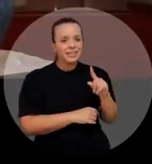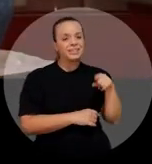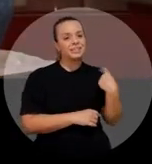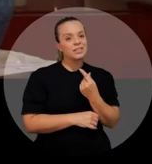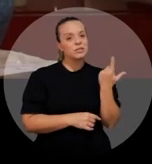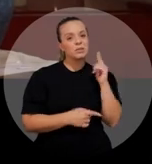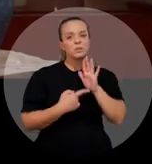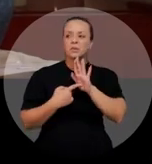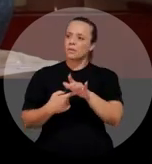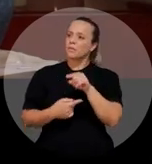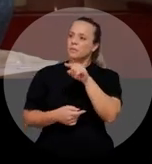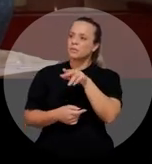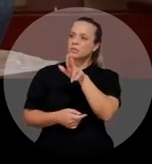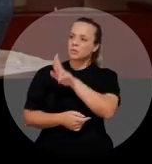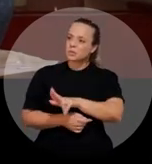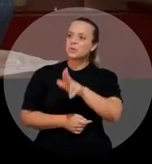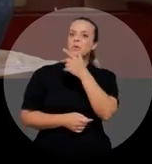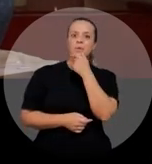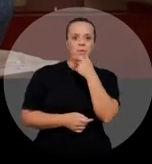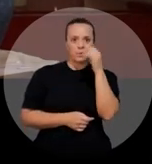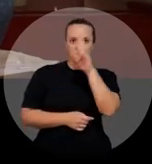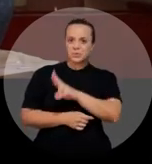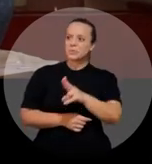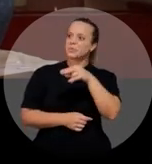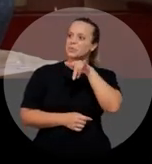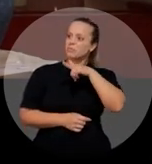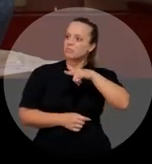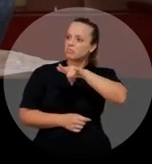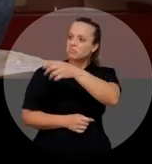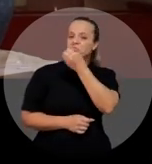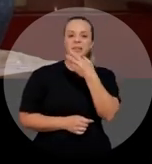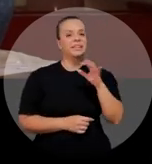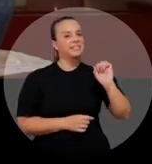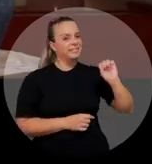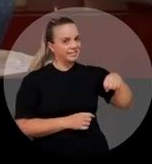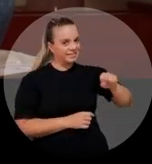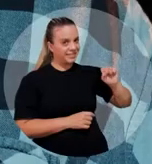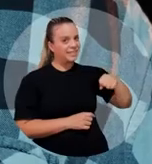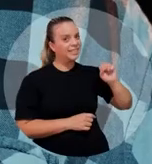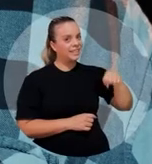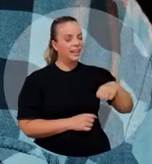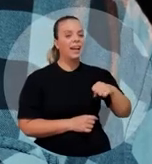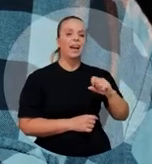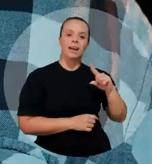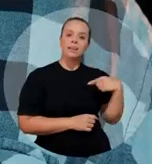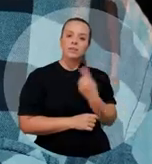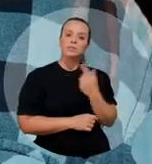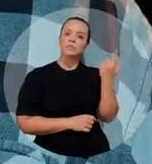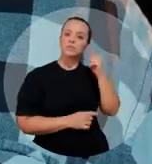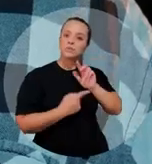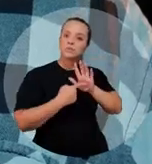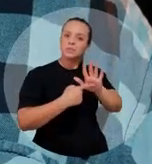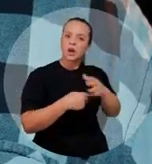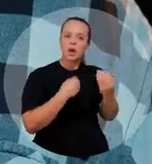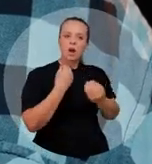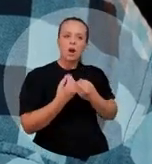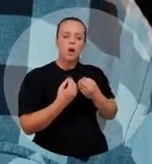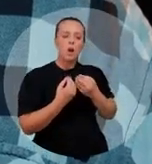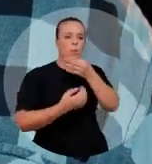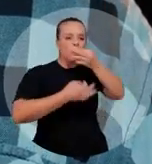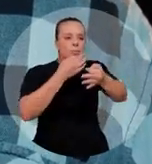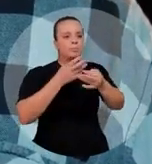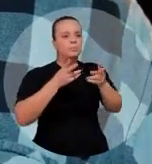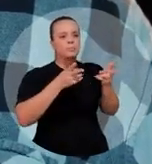isso, a gente vai mostrar... Que opera drone muito bem. Exatamente, exatamente. E a gente vai mostrar isso, né? O ponto